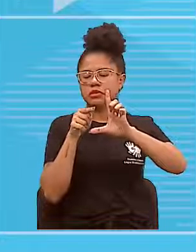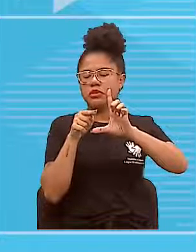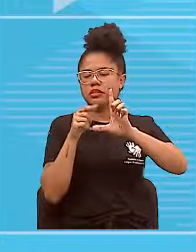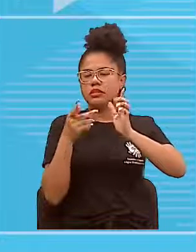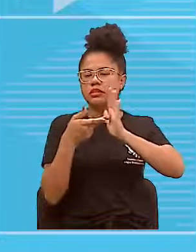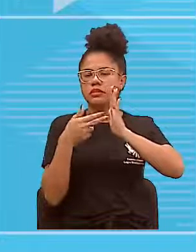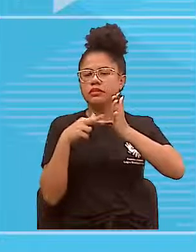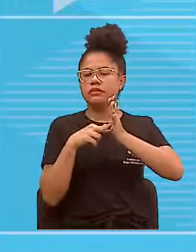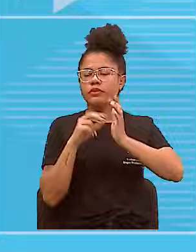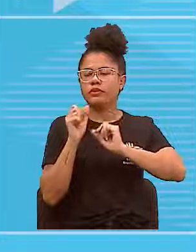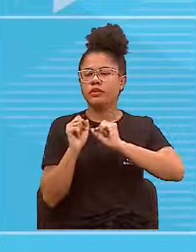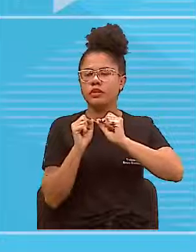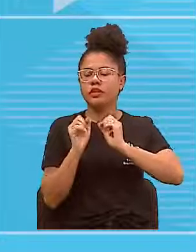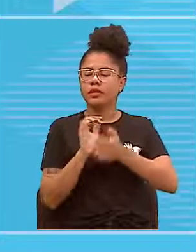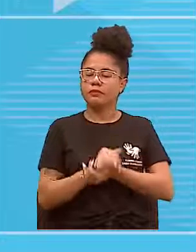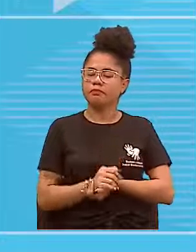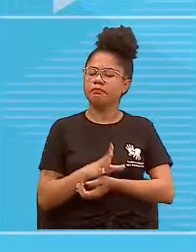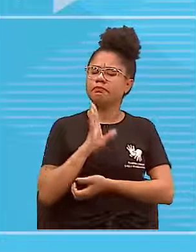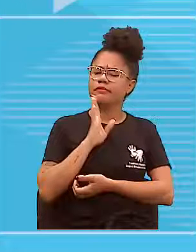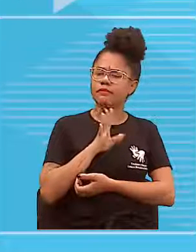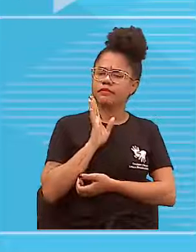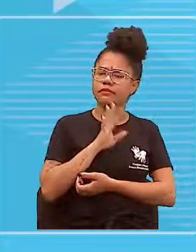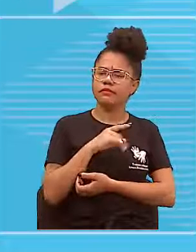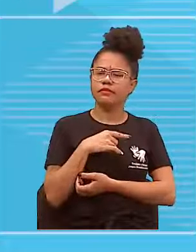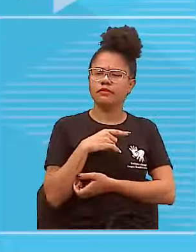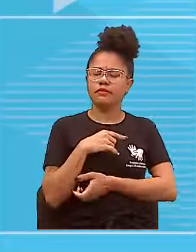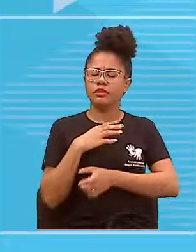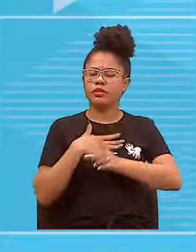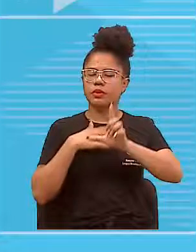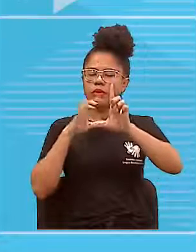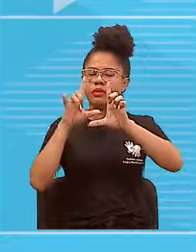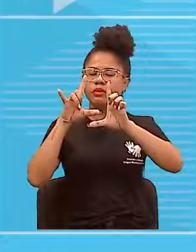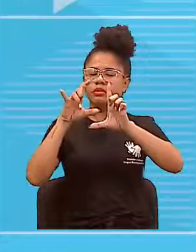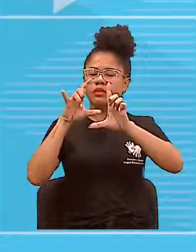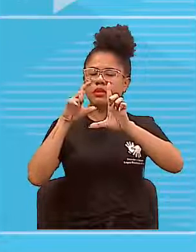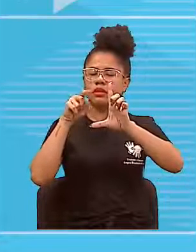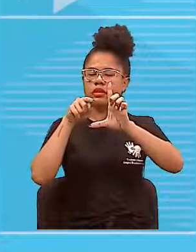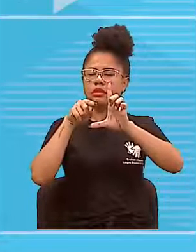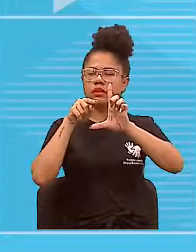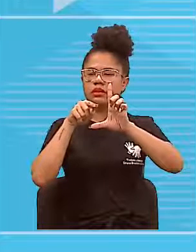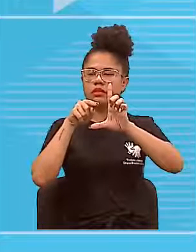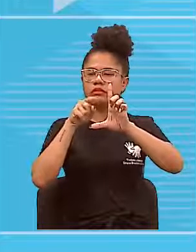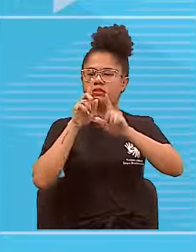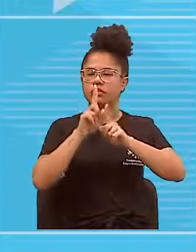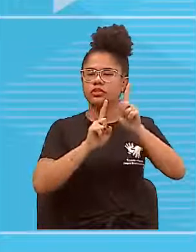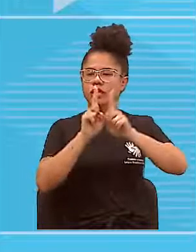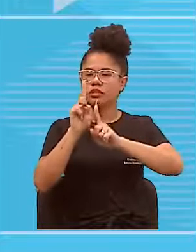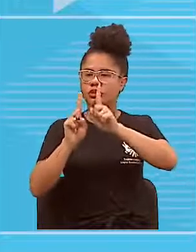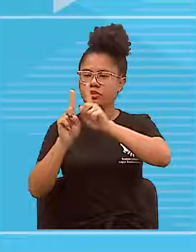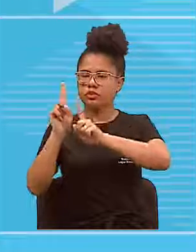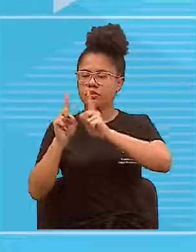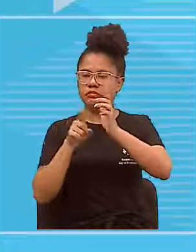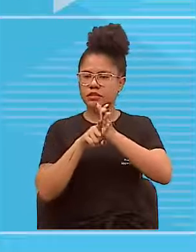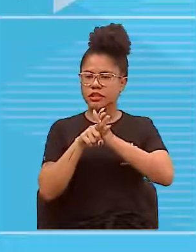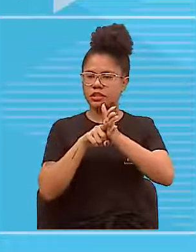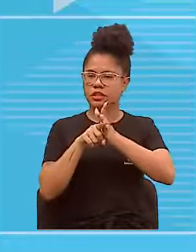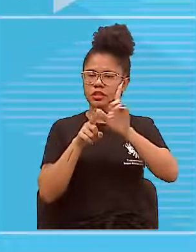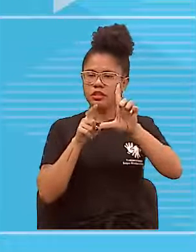que que significa? Nossa, que legal! Eu tenho aqui no meu Instagram, que ele está mostrando estaticamente, eu